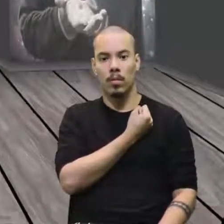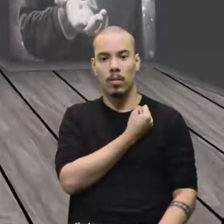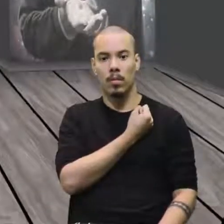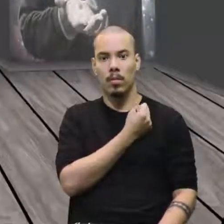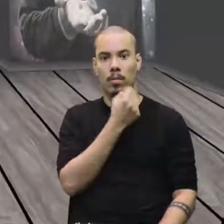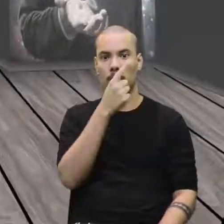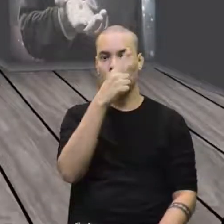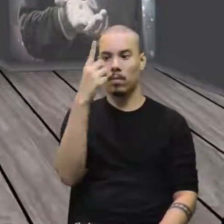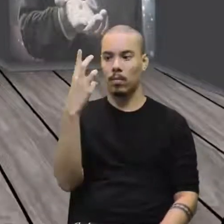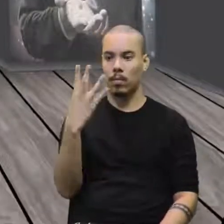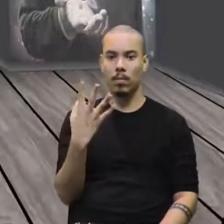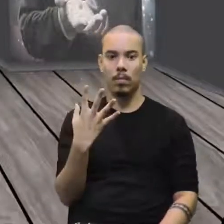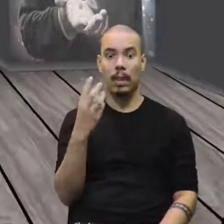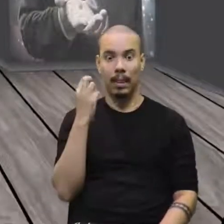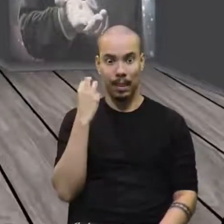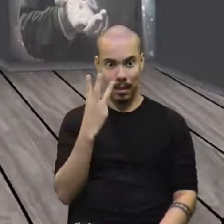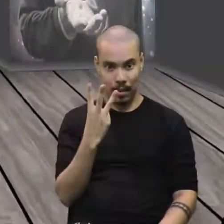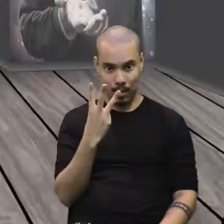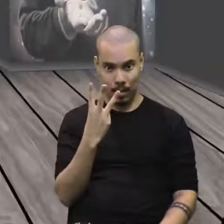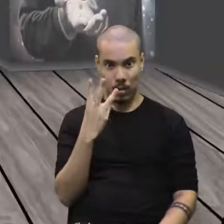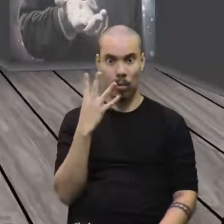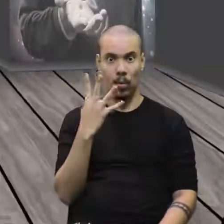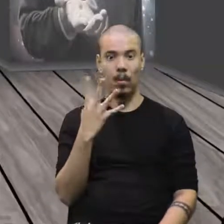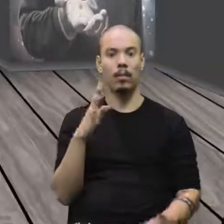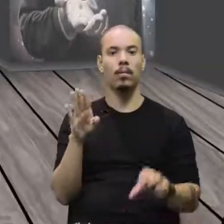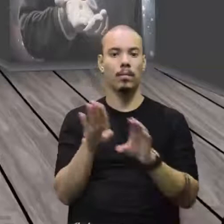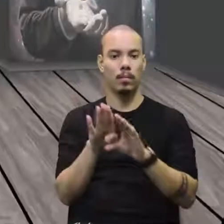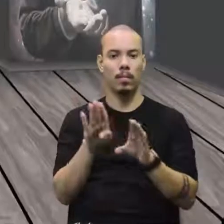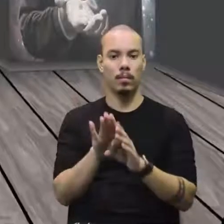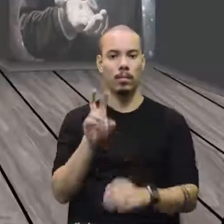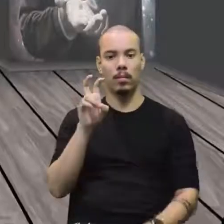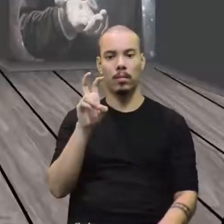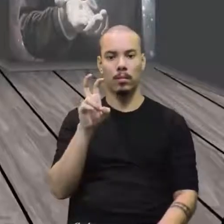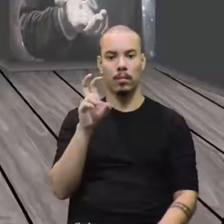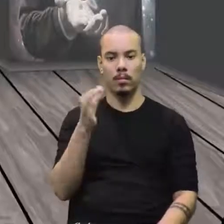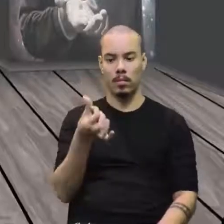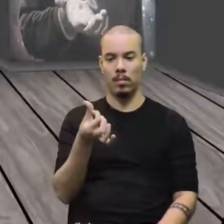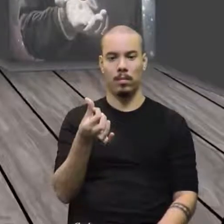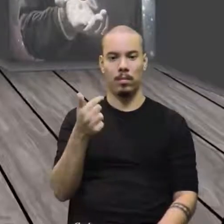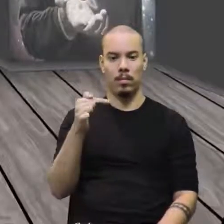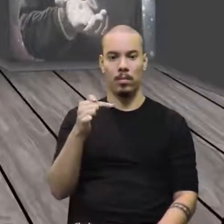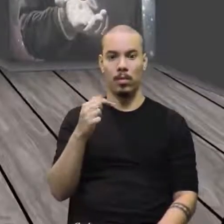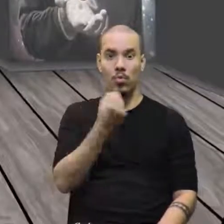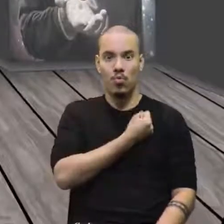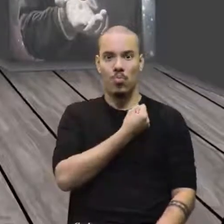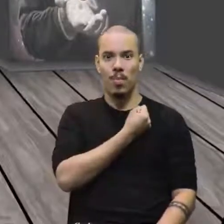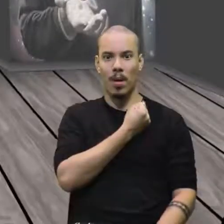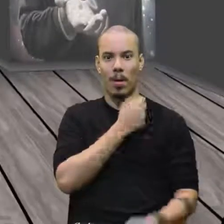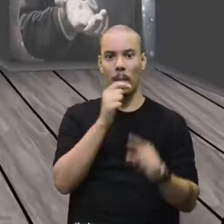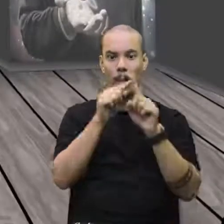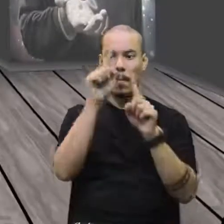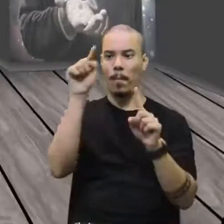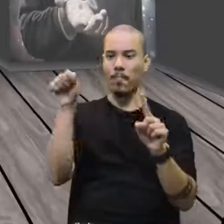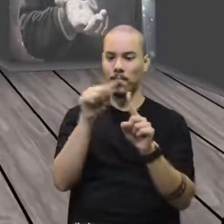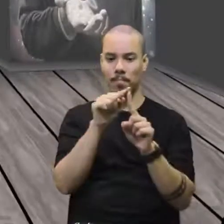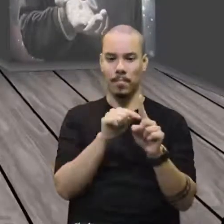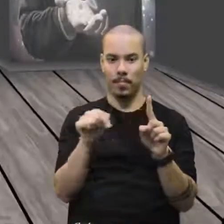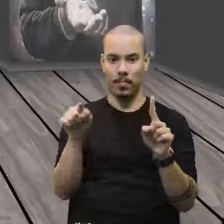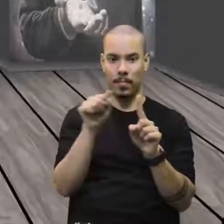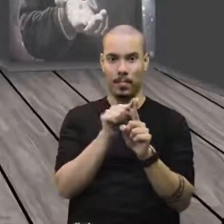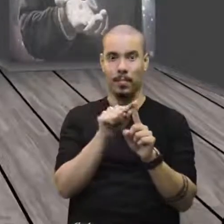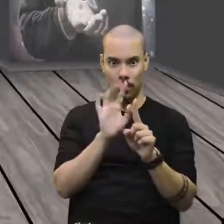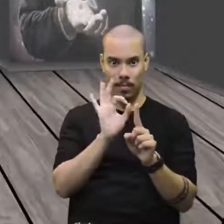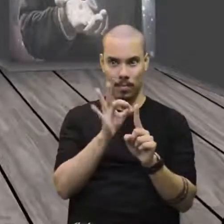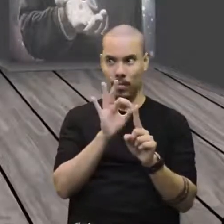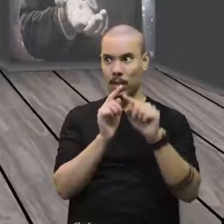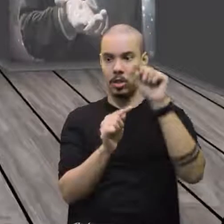2, 3, certo? 4 no meio, 5, 6 e 7. Então se você girar, tem 6 e